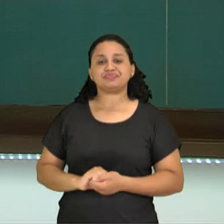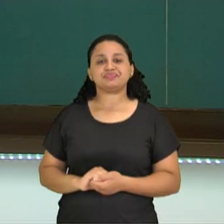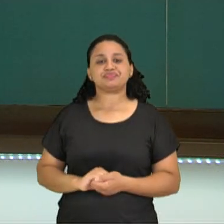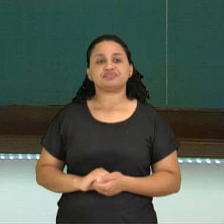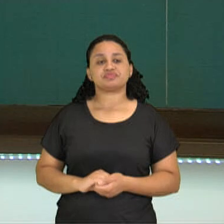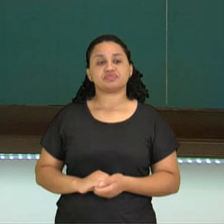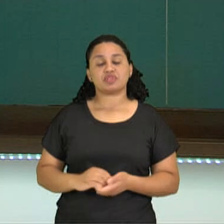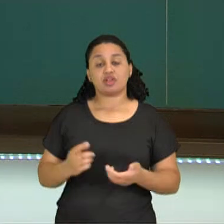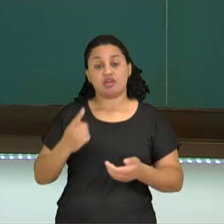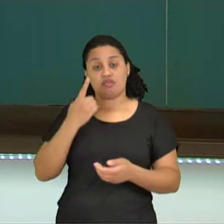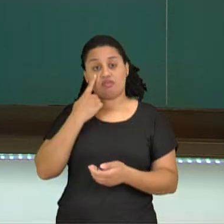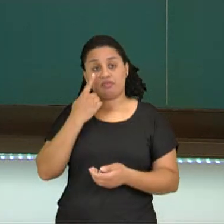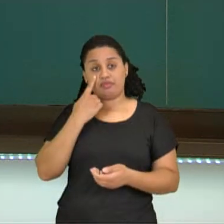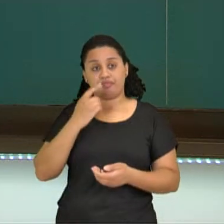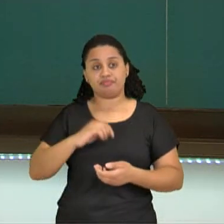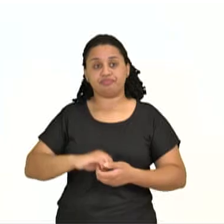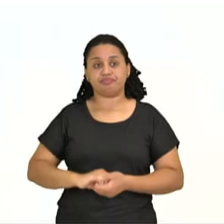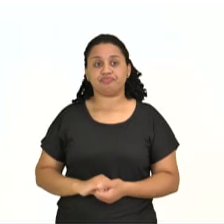Vamos ver?